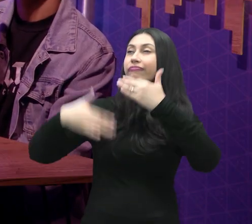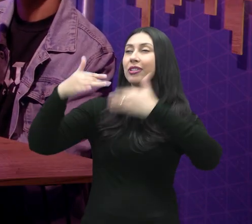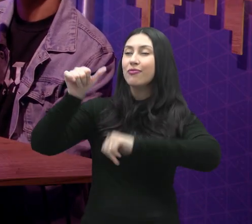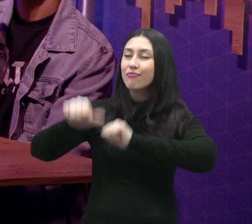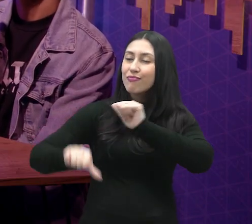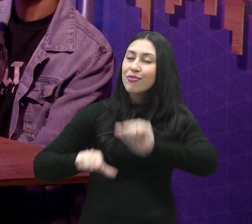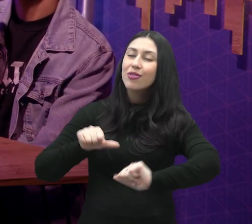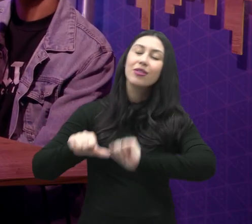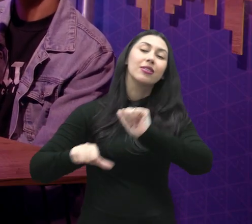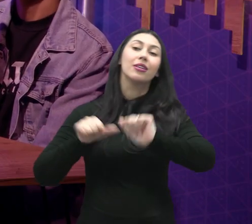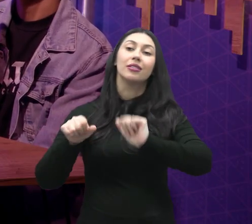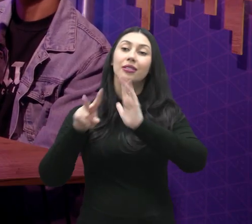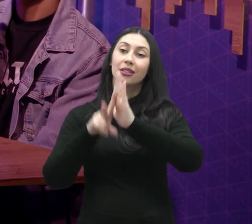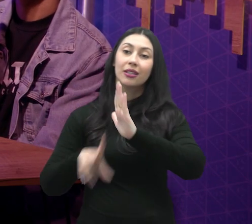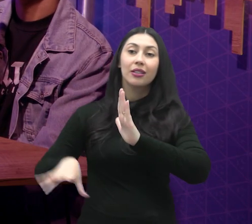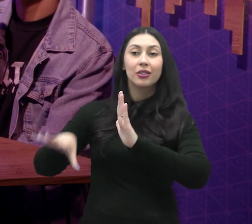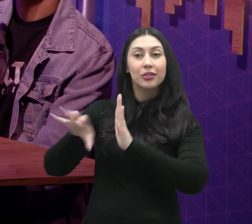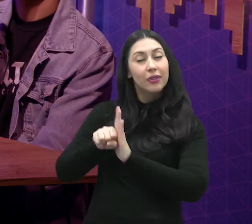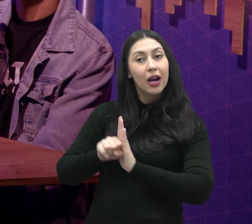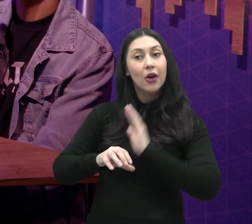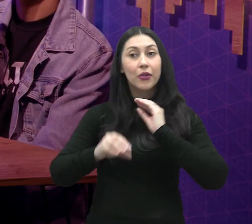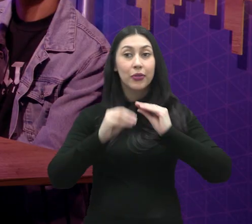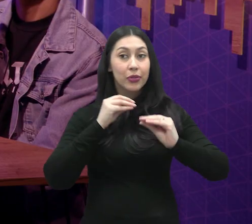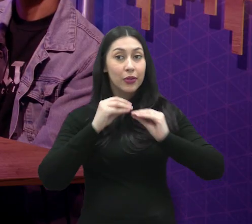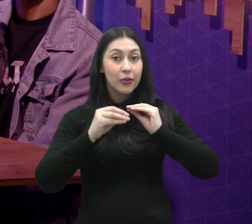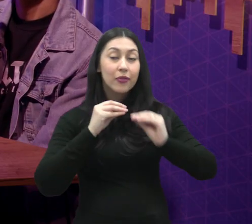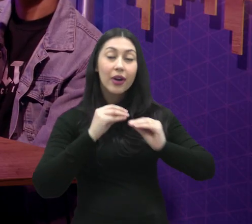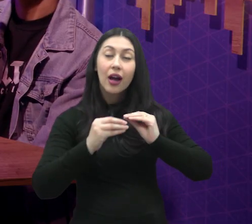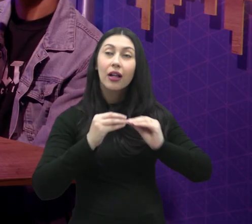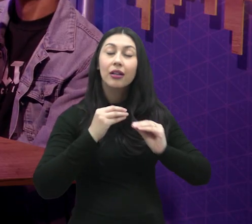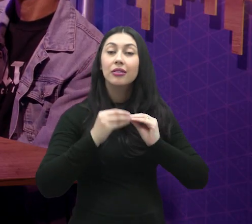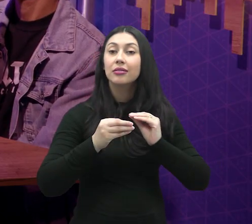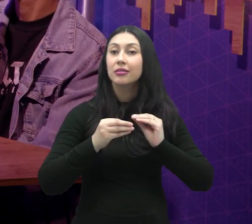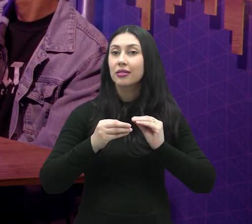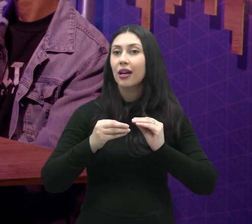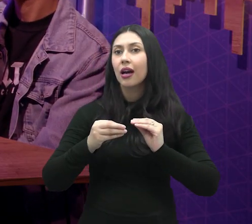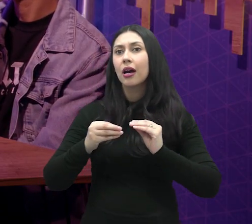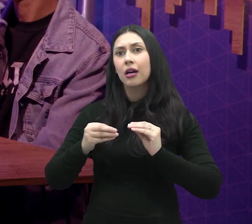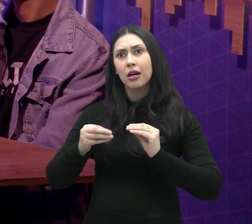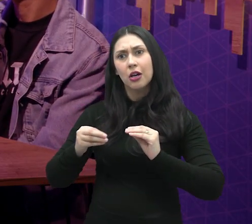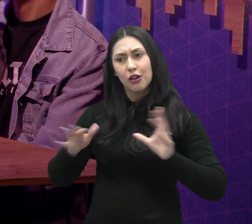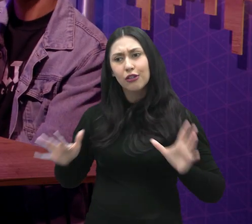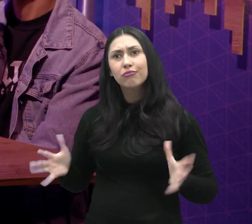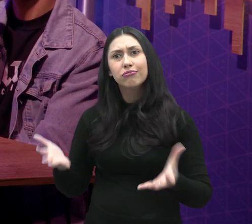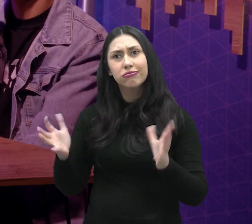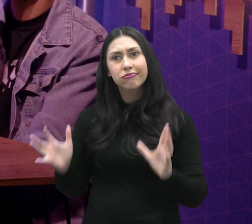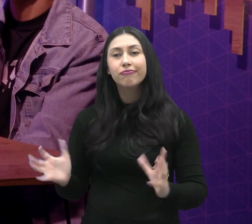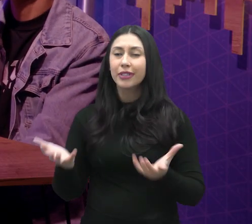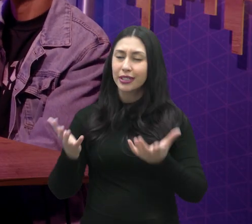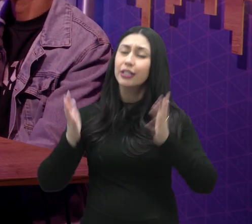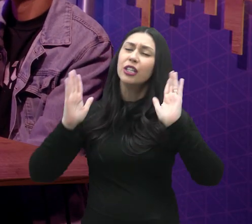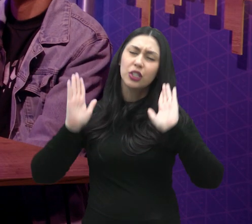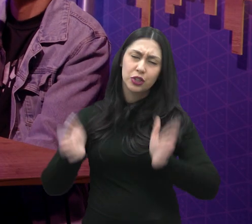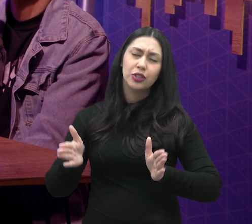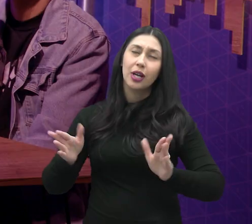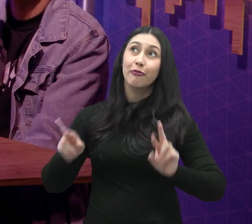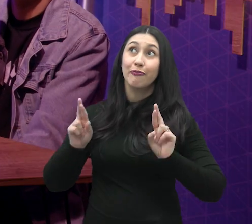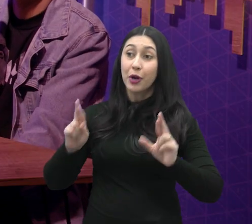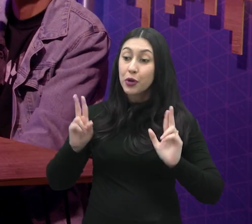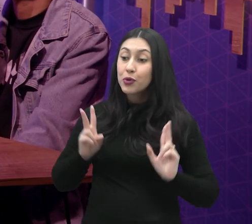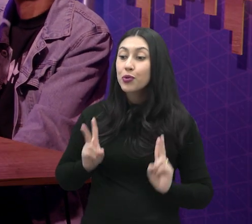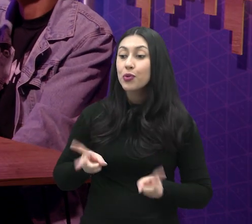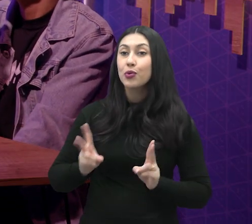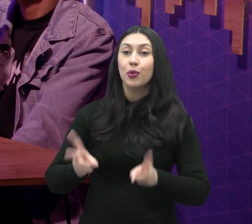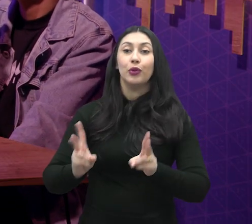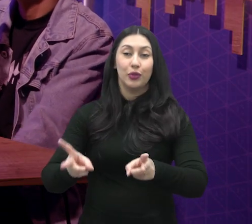que o audiovisual, as telenovelas sejam agentes fundamentais para isso. Já são, né? Espero que continuem sendo